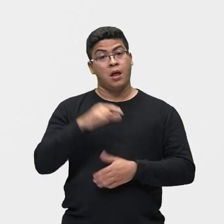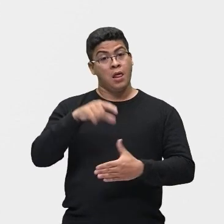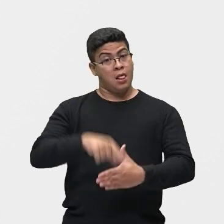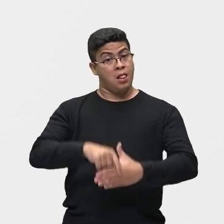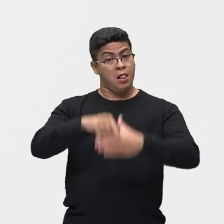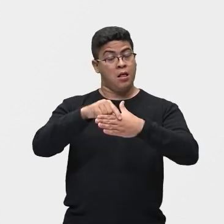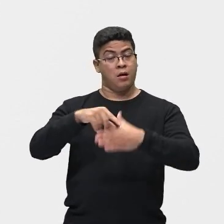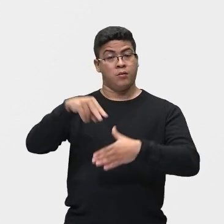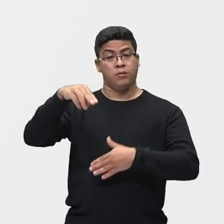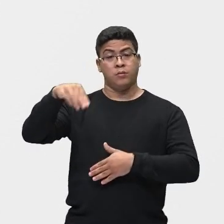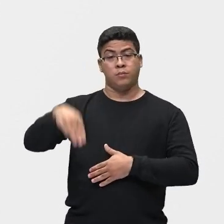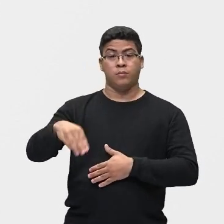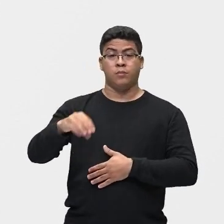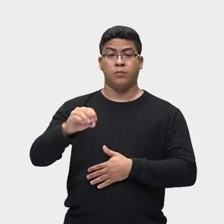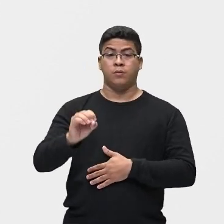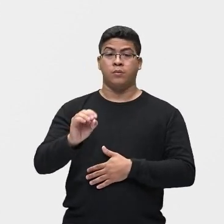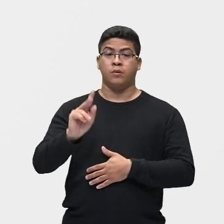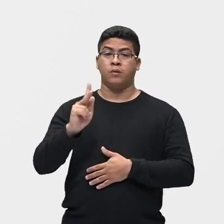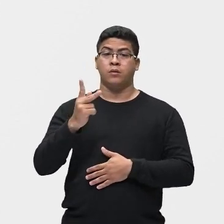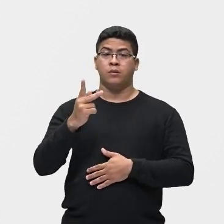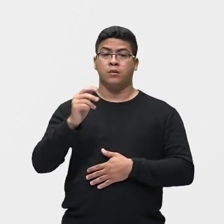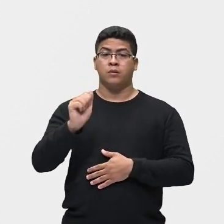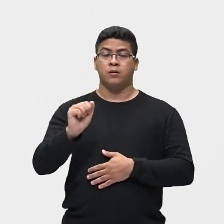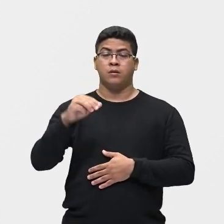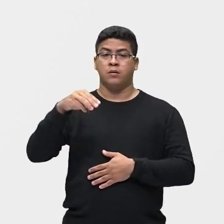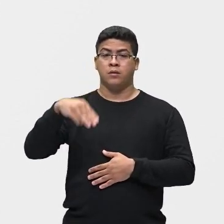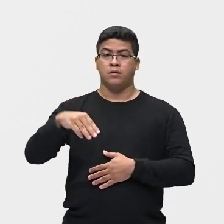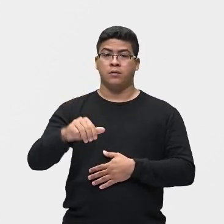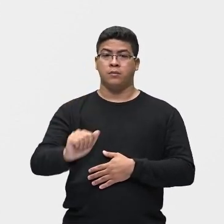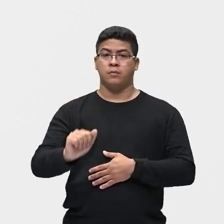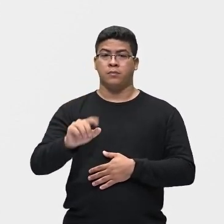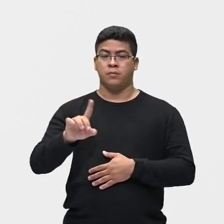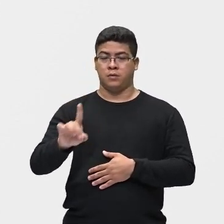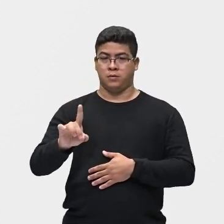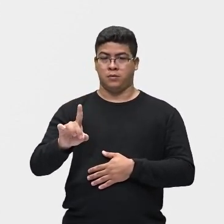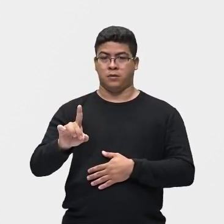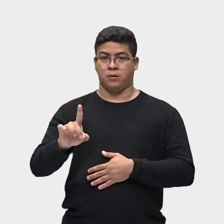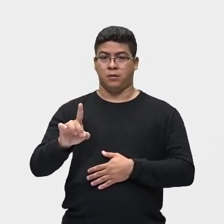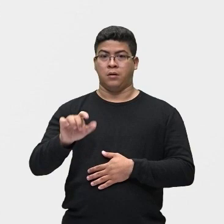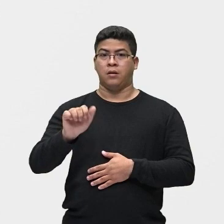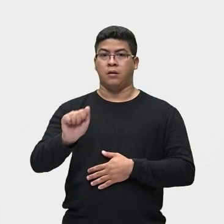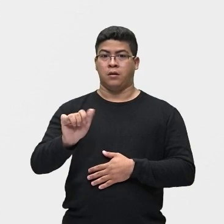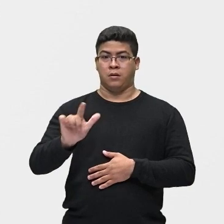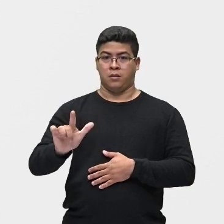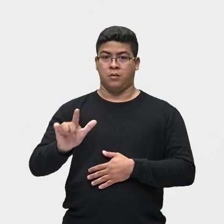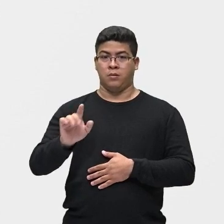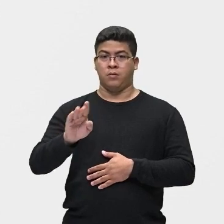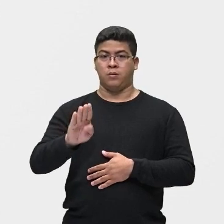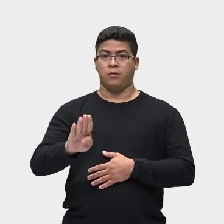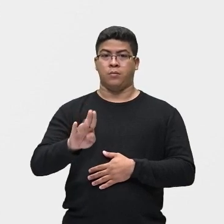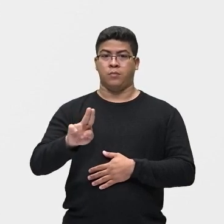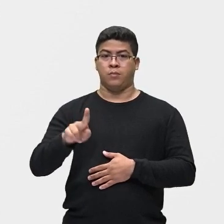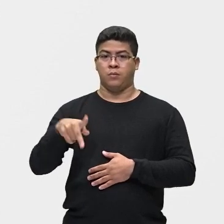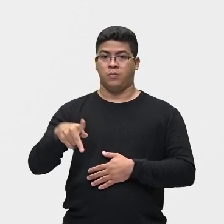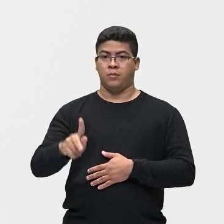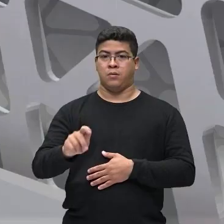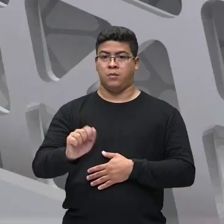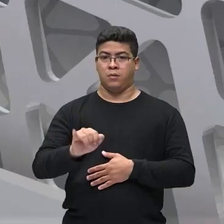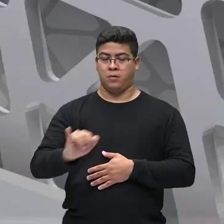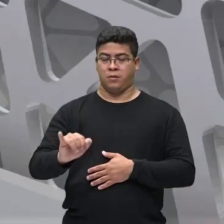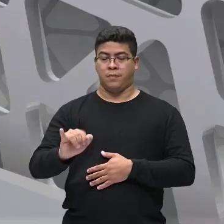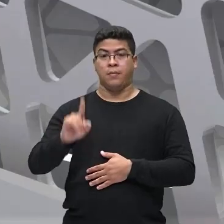que, através da sua fé, ele luta pela defesa dos direitos humanos. Acompanhe comigo que eu vou contar um pouquinho para